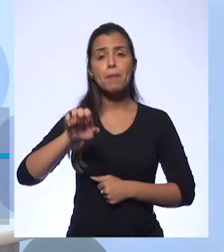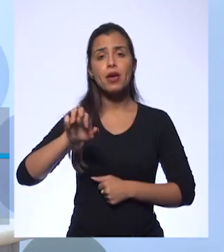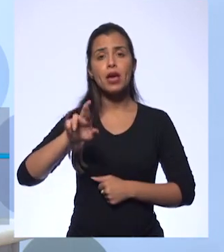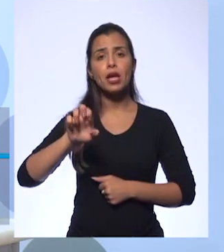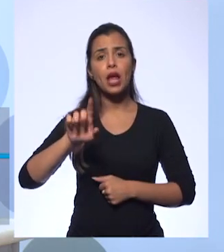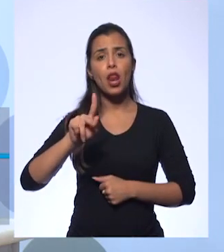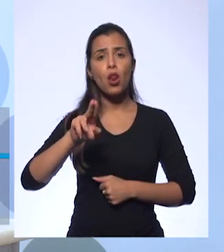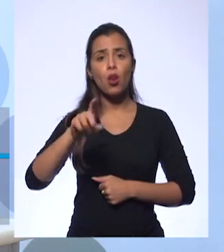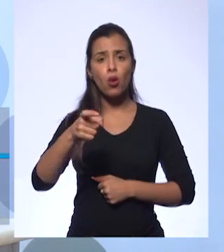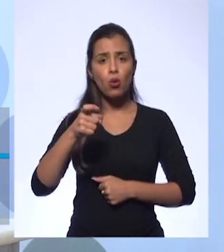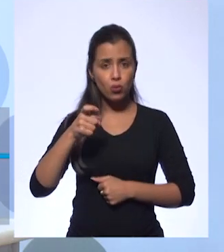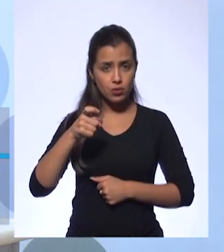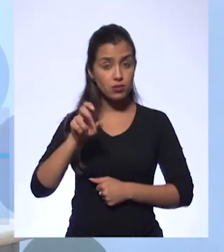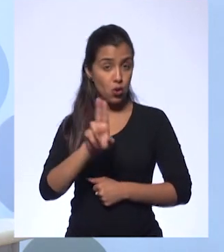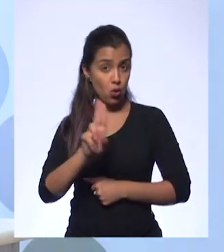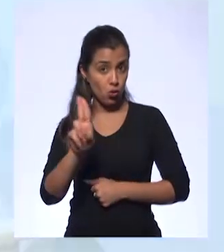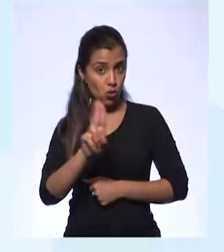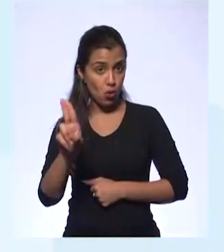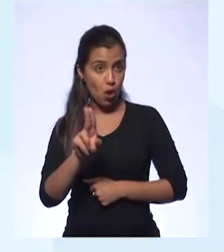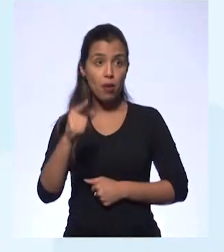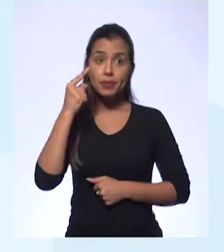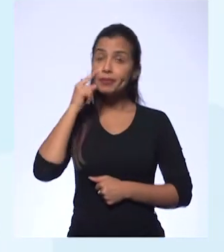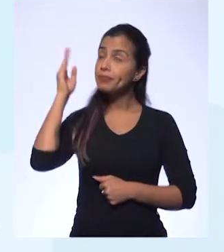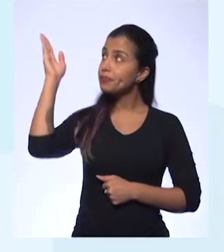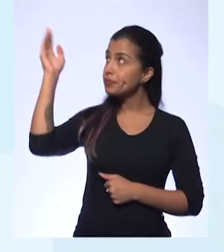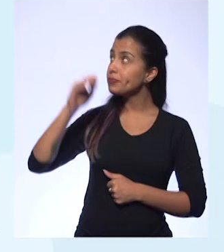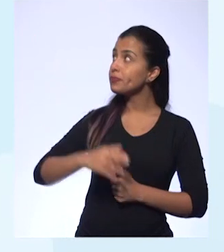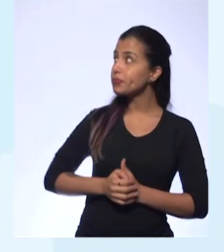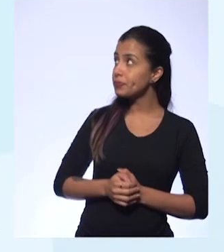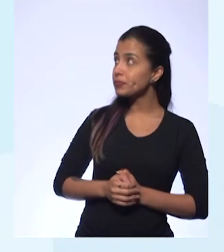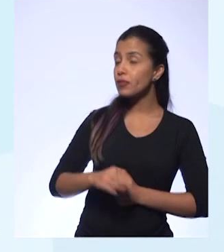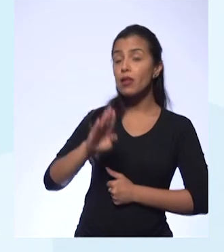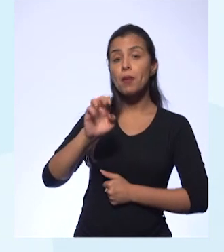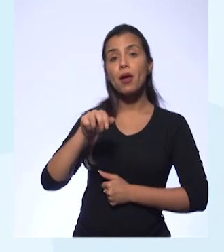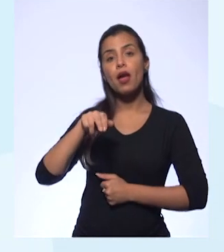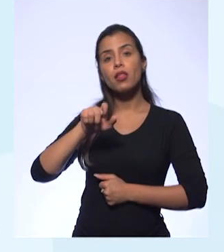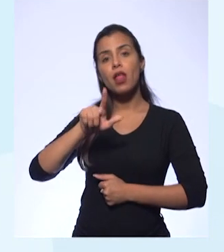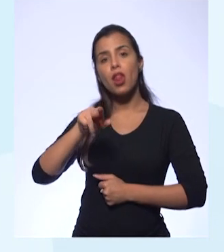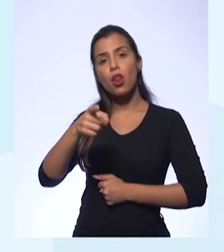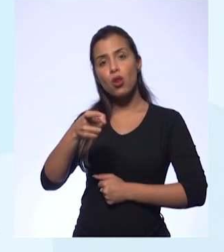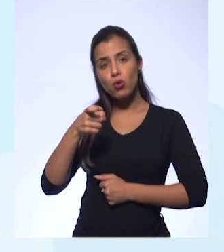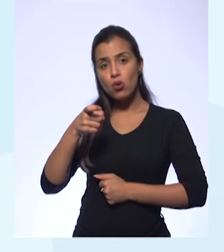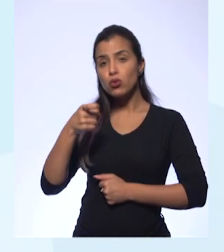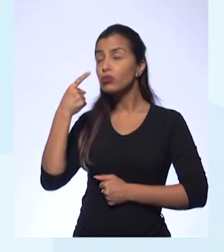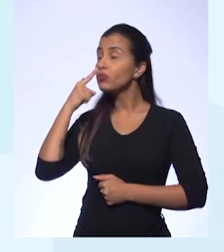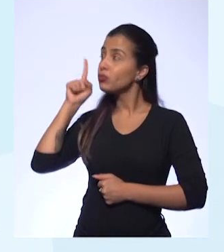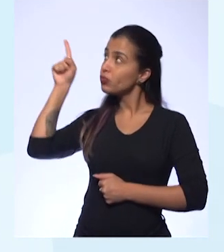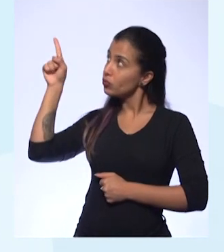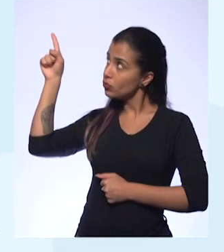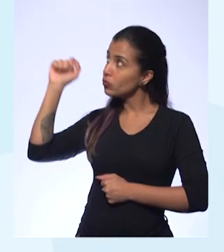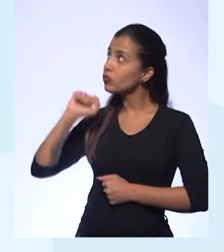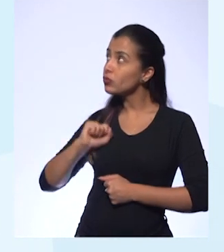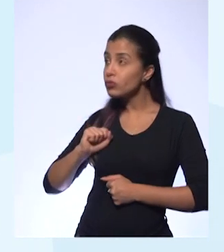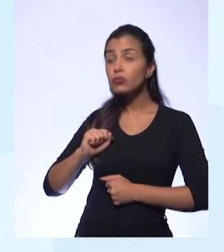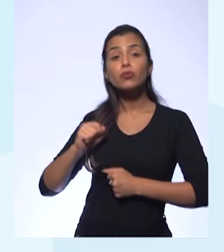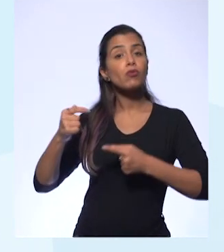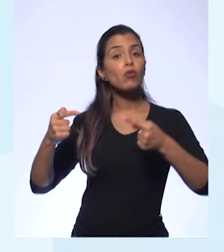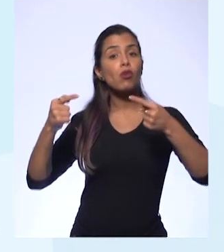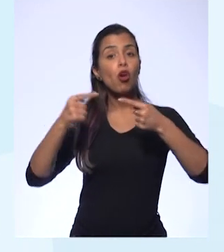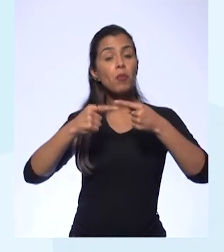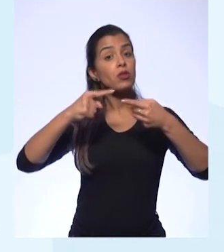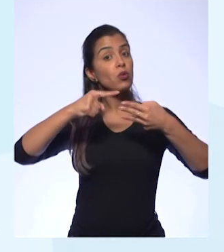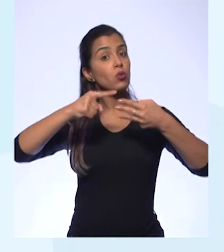acompanhar aí na tela para vocês aí. Então, a questão aí do termo, né, do Benelux, tem a ver com os